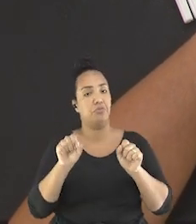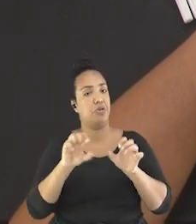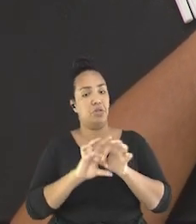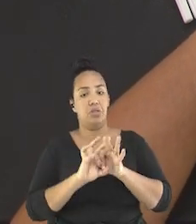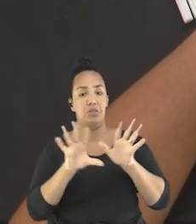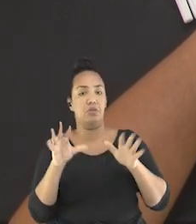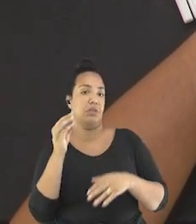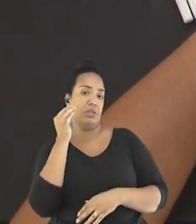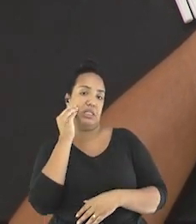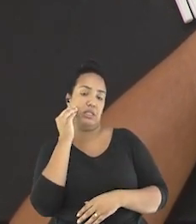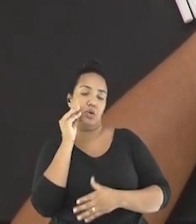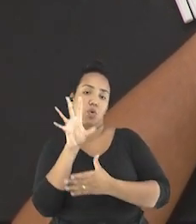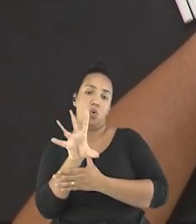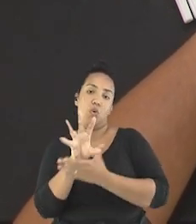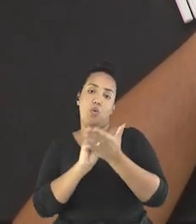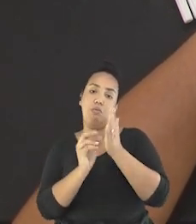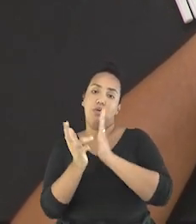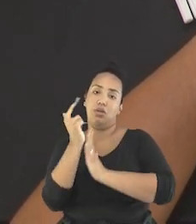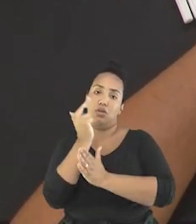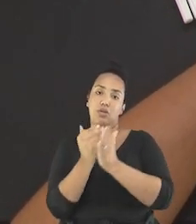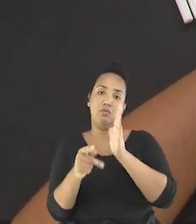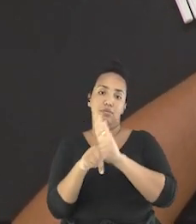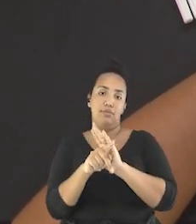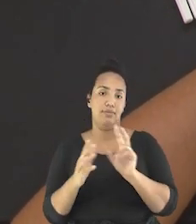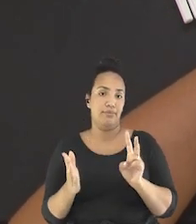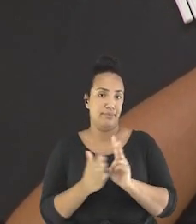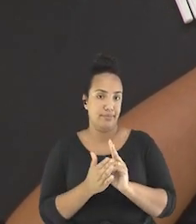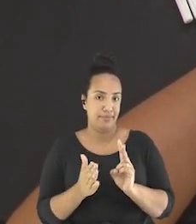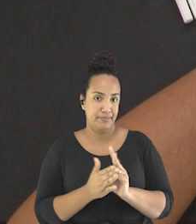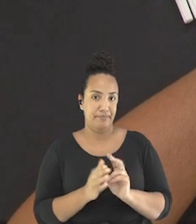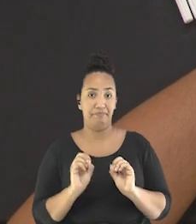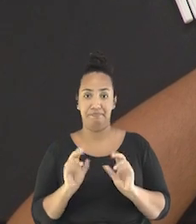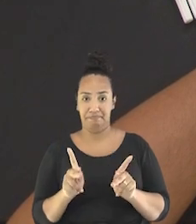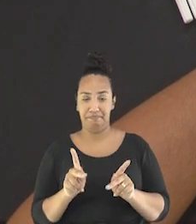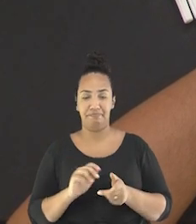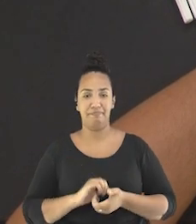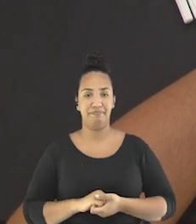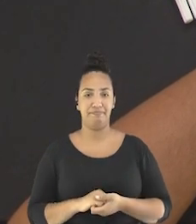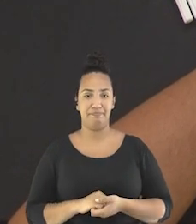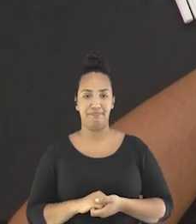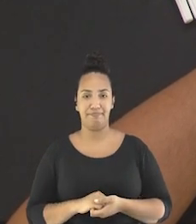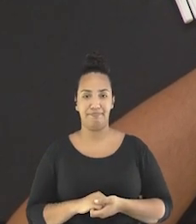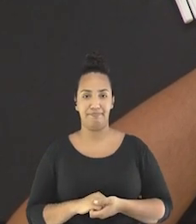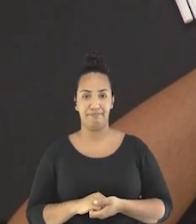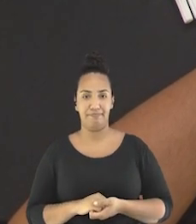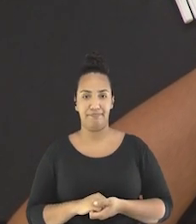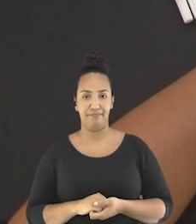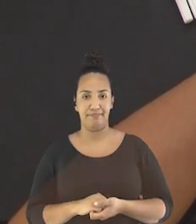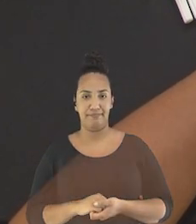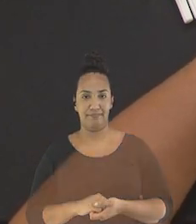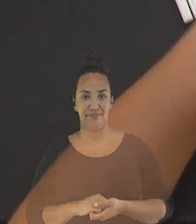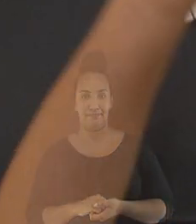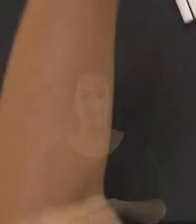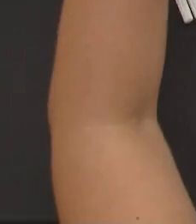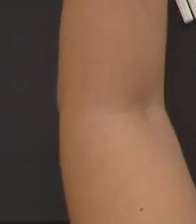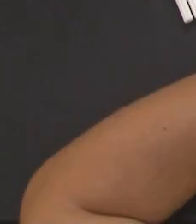traços circulares, fazendo um desenho tentando imitar um pouco os grafismos indígenas, tá bom? Então, vamos lá.